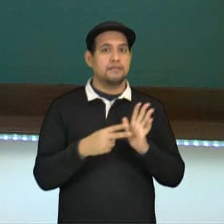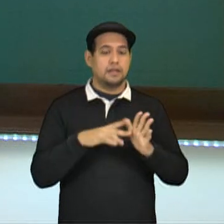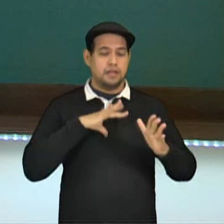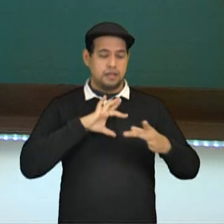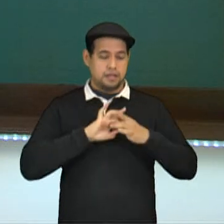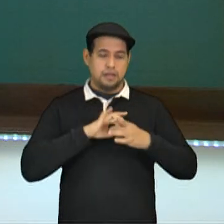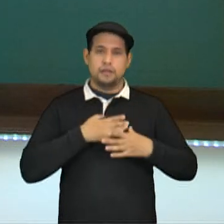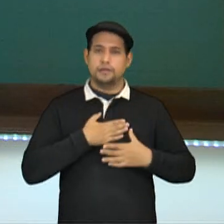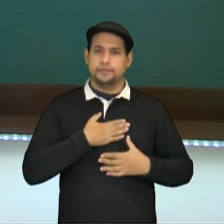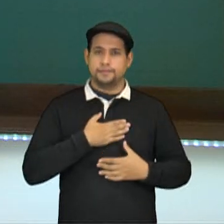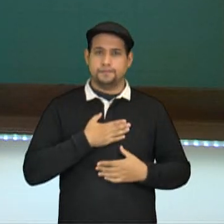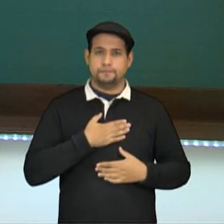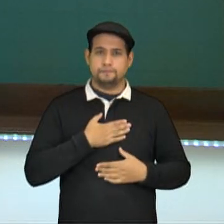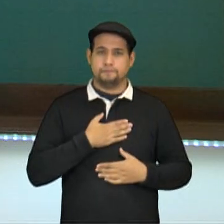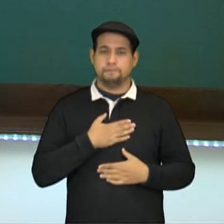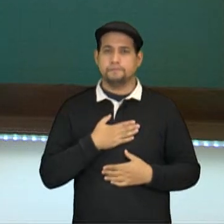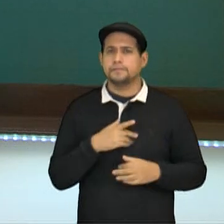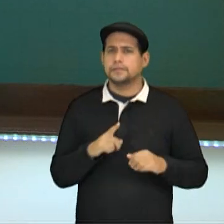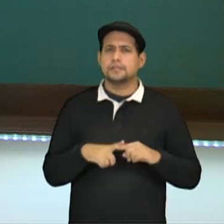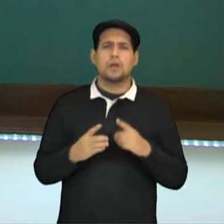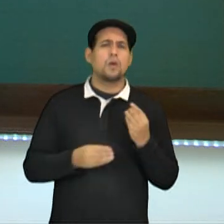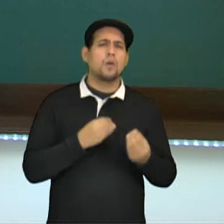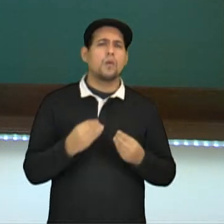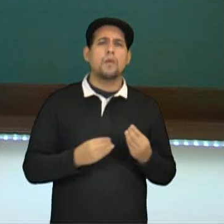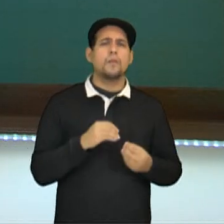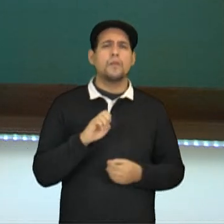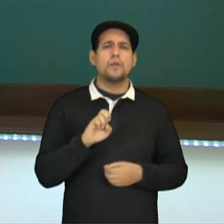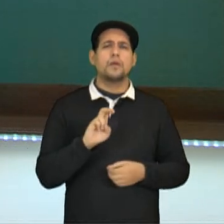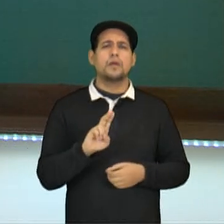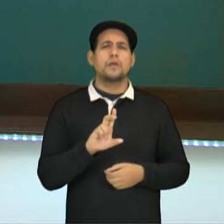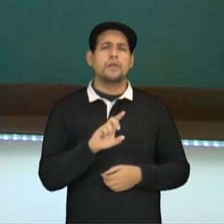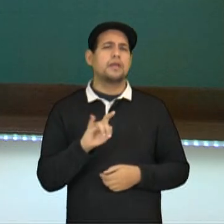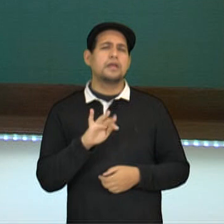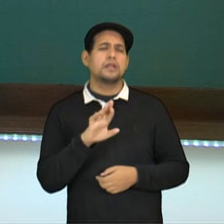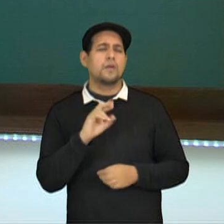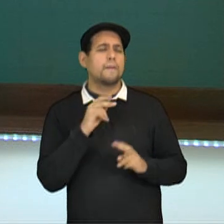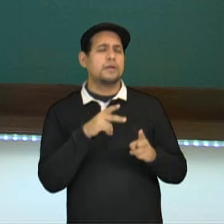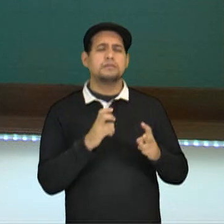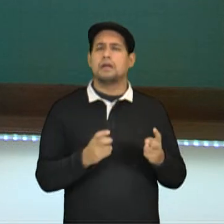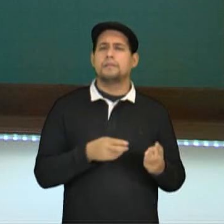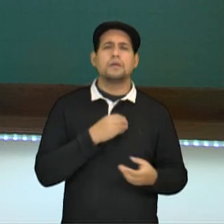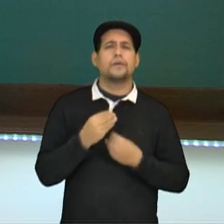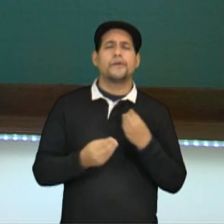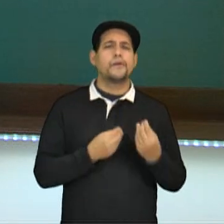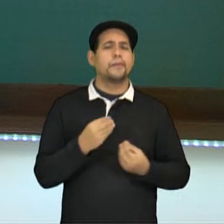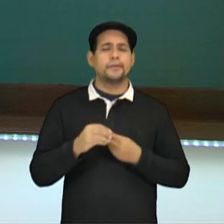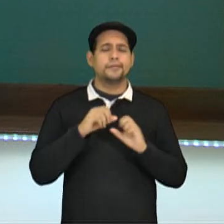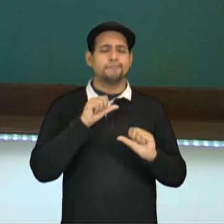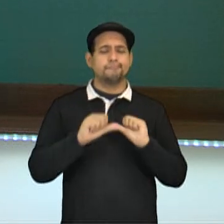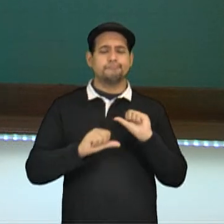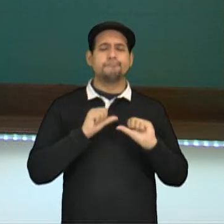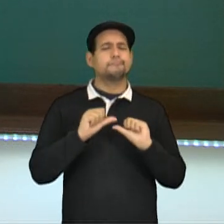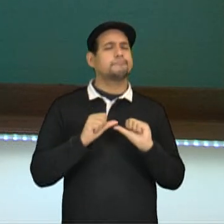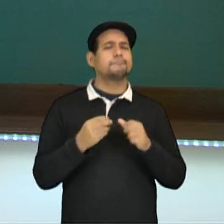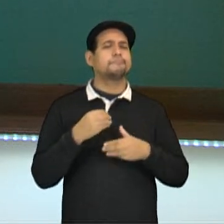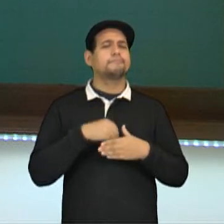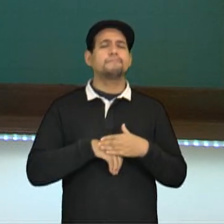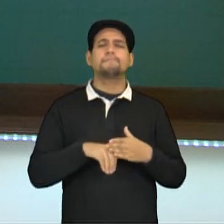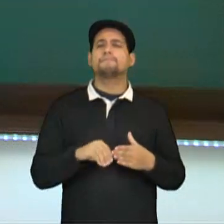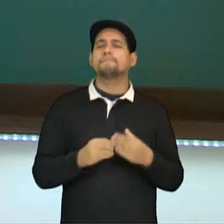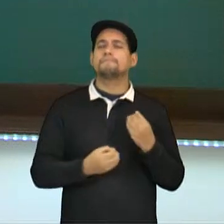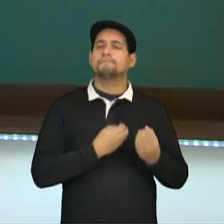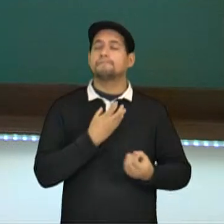o eu lírico vê a ausência? Então, como se transformou isso dentro do eu lírico? Pensa um